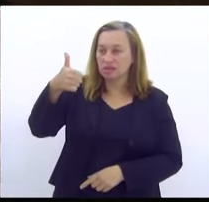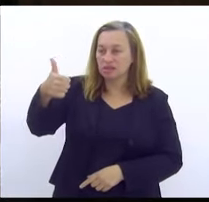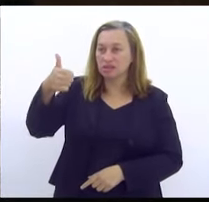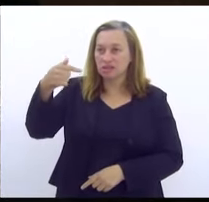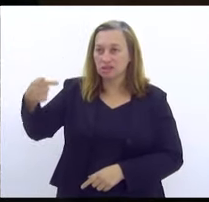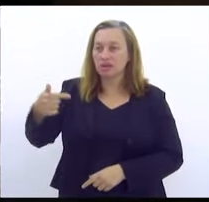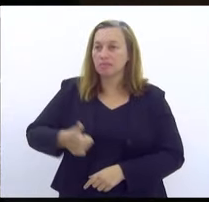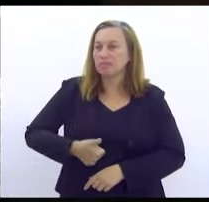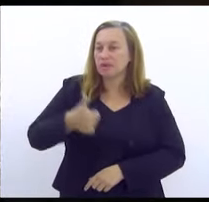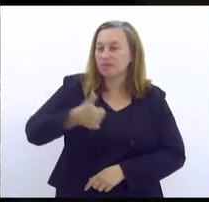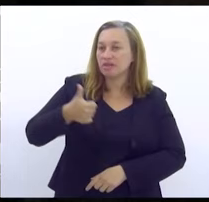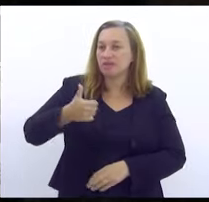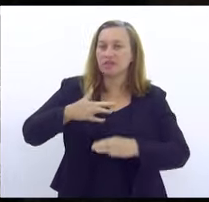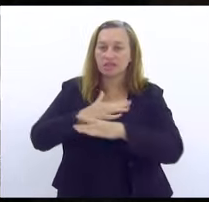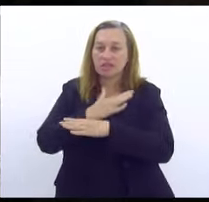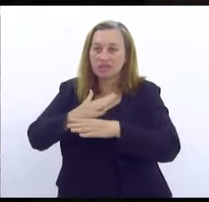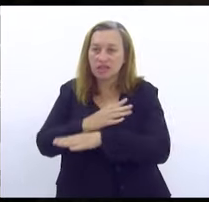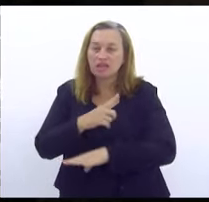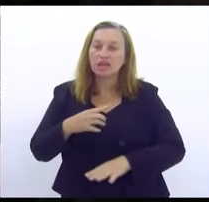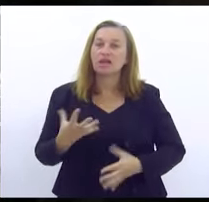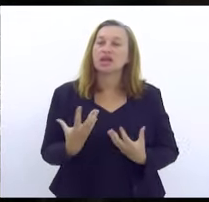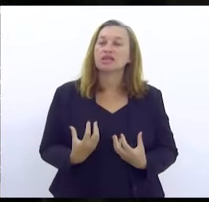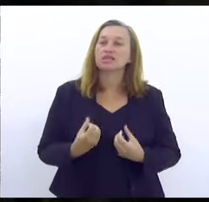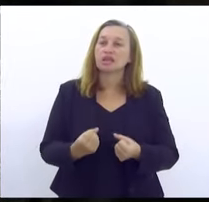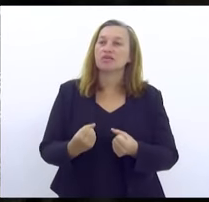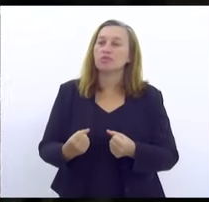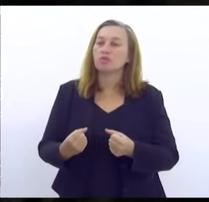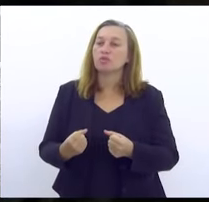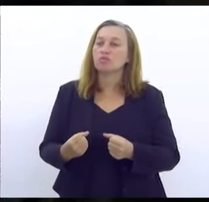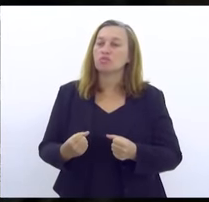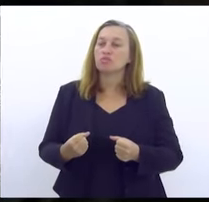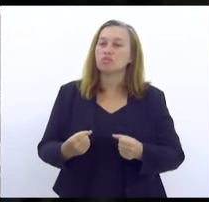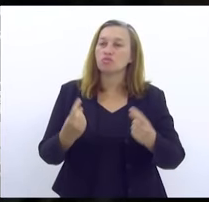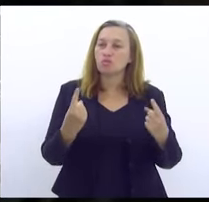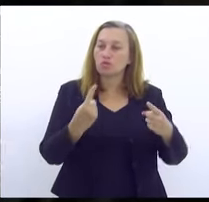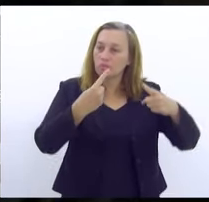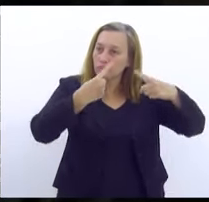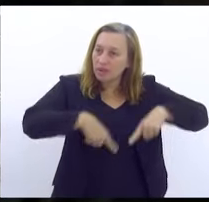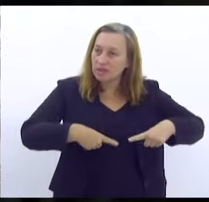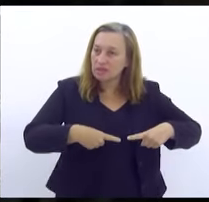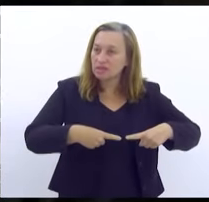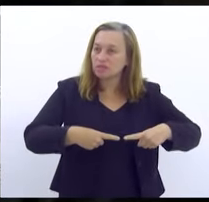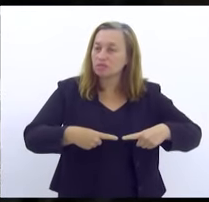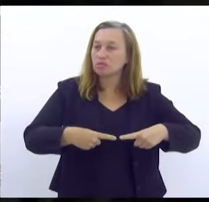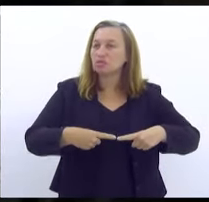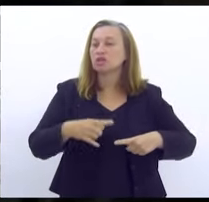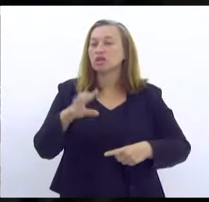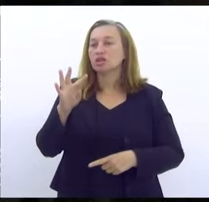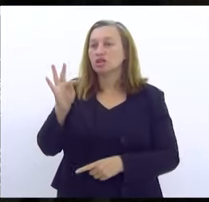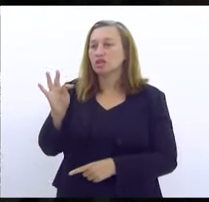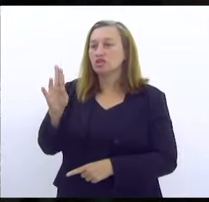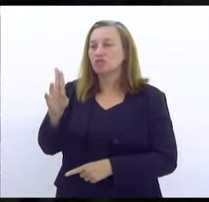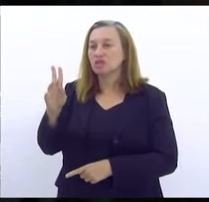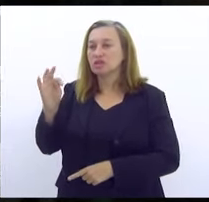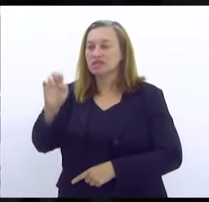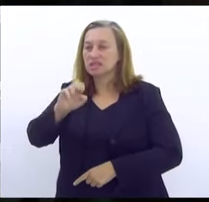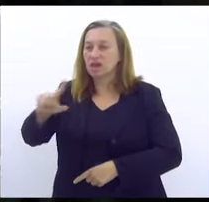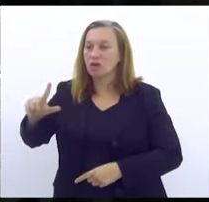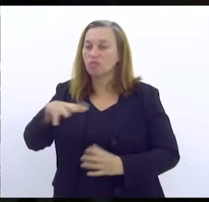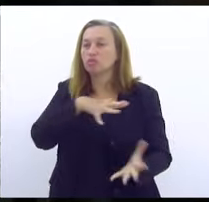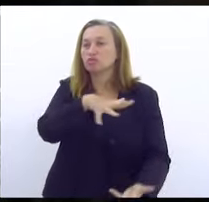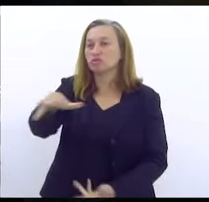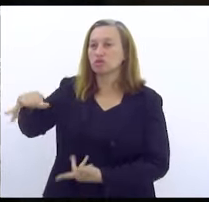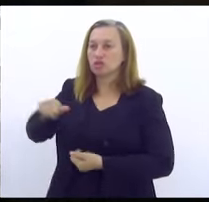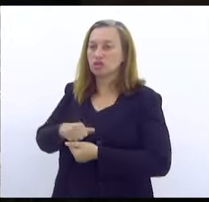cidade recebe um evento a nível mundial. Nós estamos muito felizes, muito empolgados com